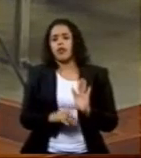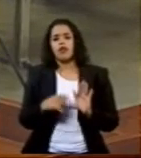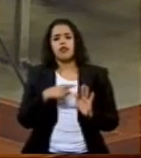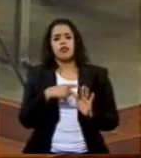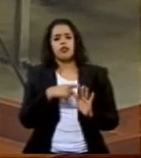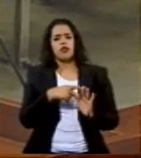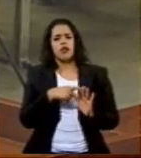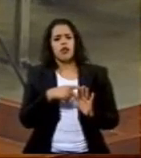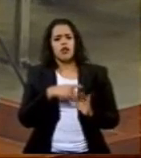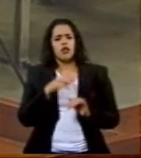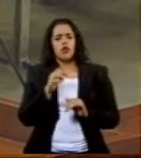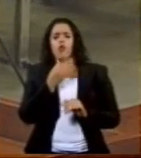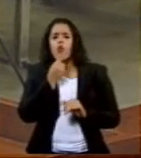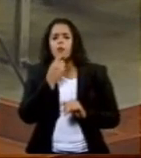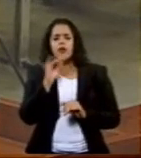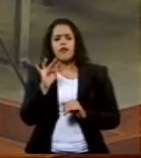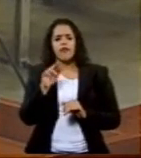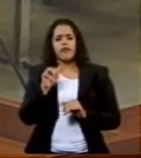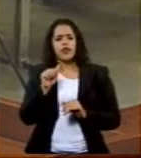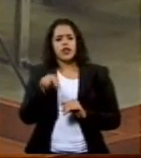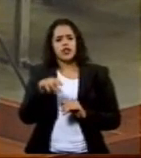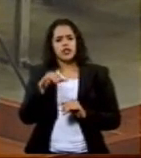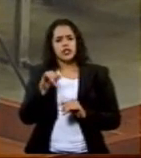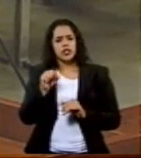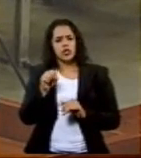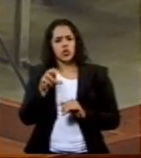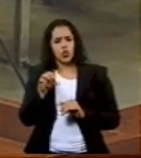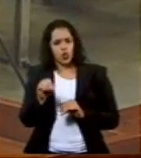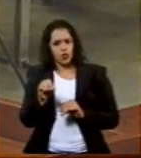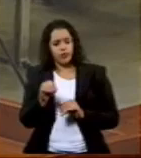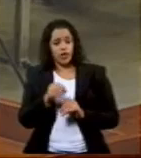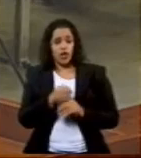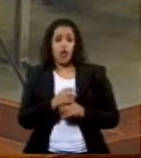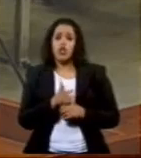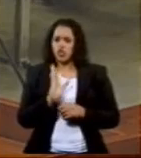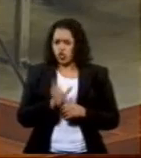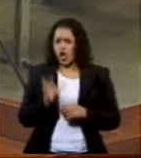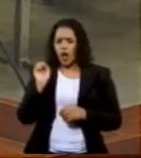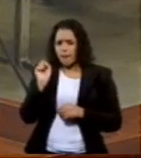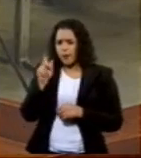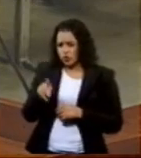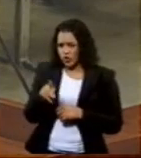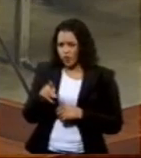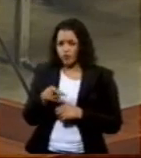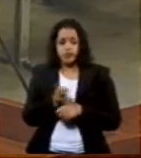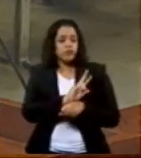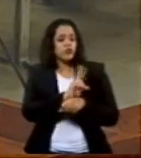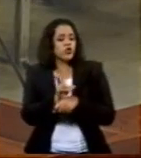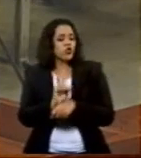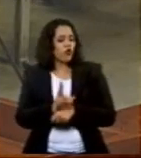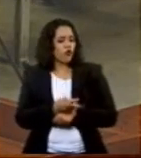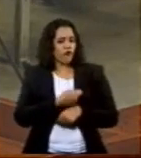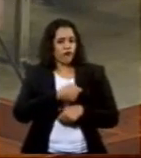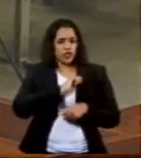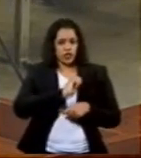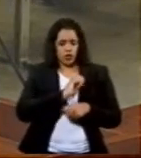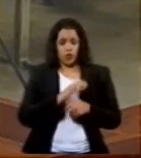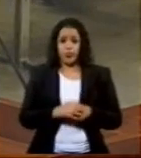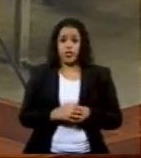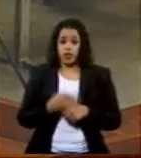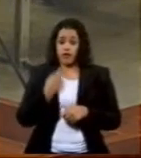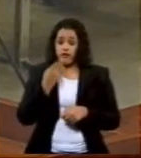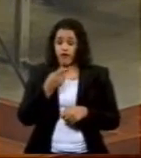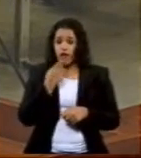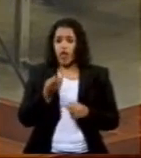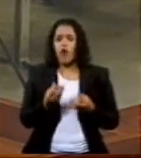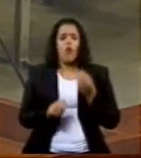do senhor Francisco Edivan de Carvalho, é um auditor fiscal do trabalho aposentado, que diz sobre a situação dos portos, e ele foi